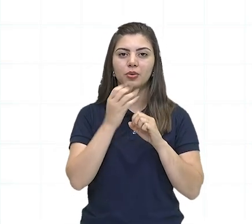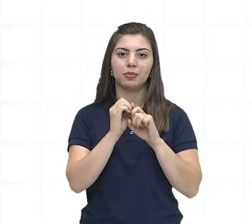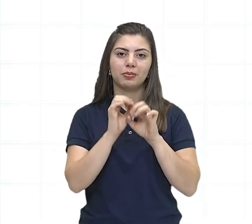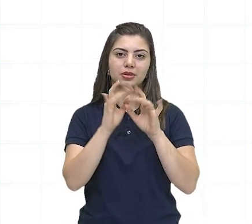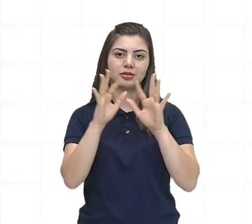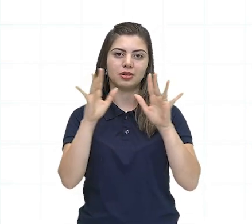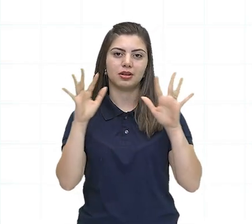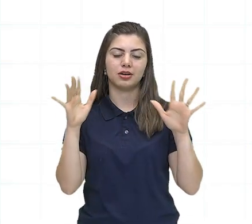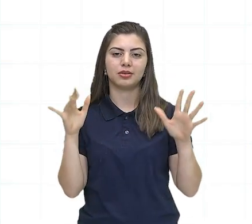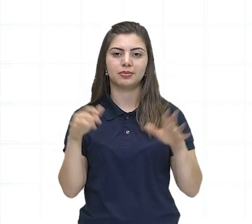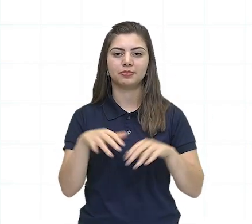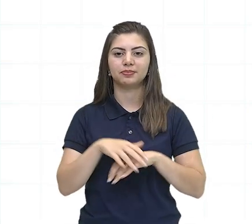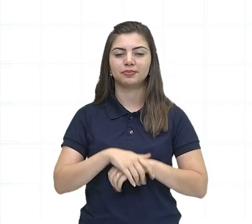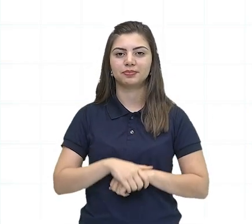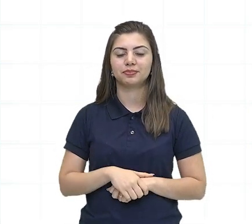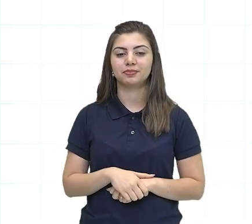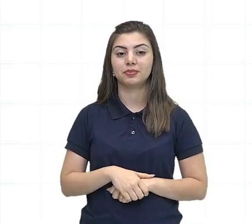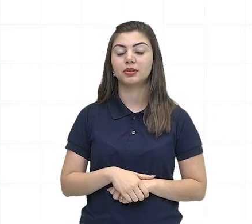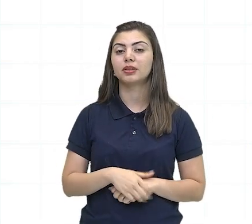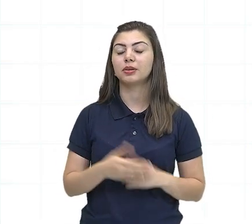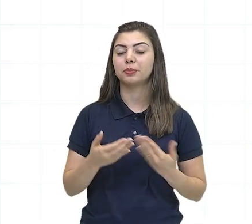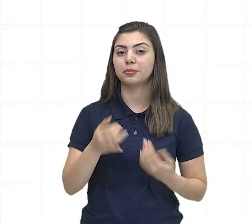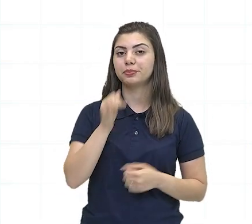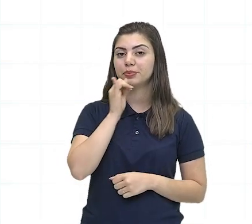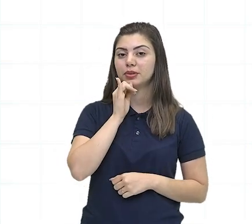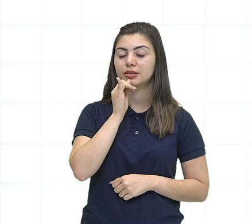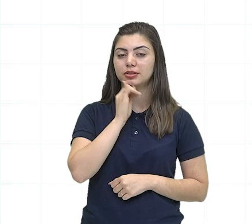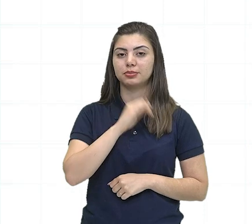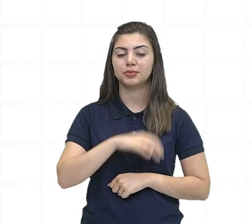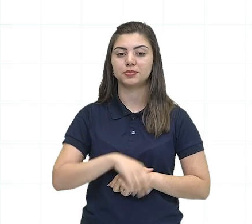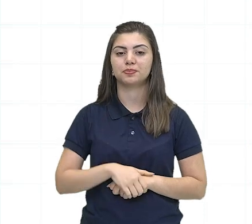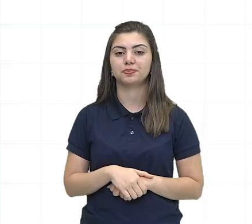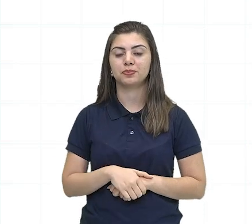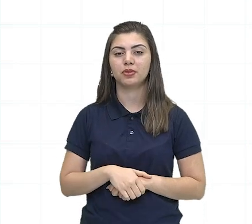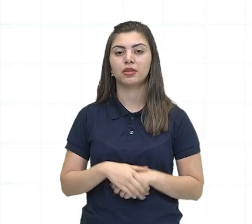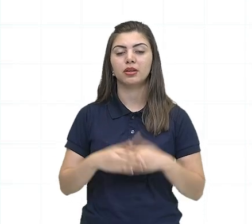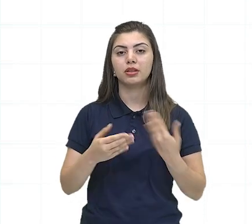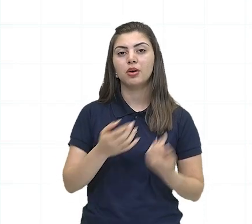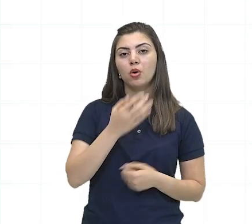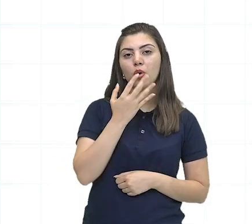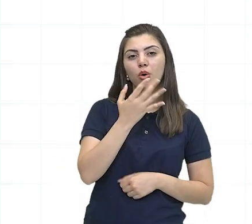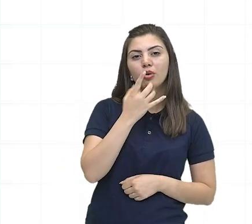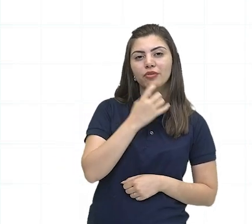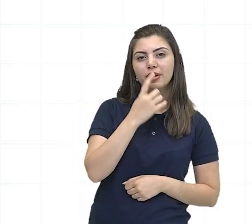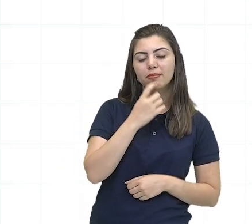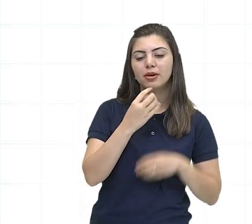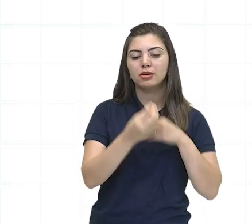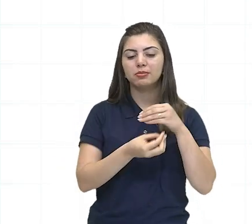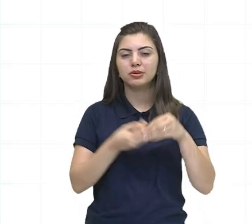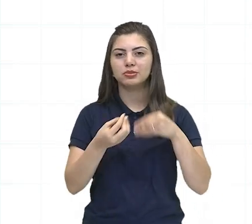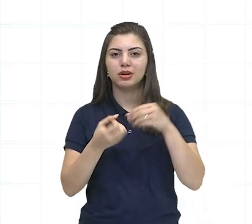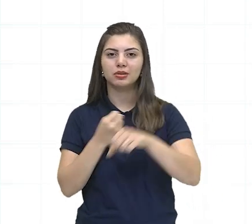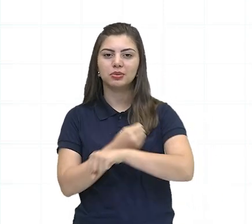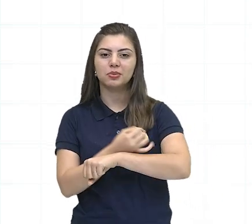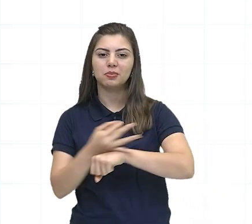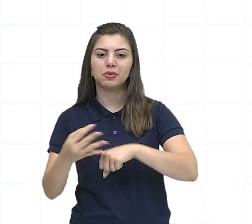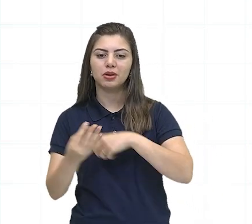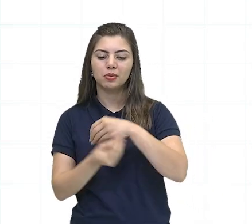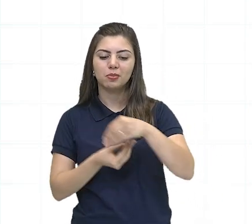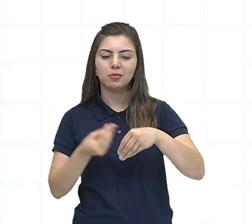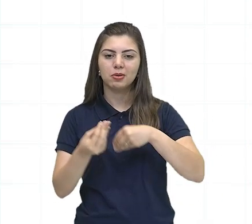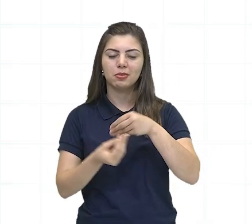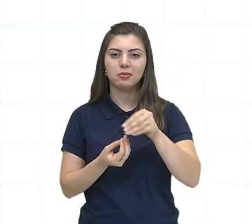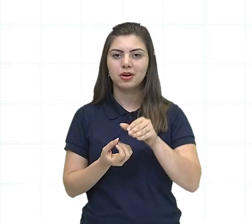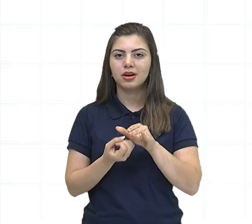tonalidade mais clara. Por exemplo, quando misturamos o vermelho e o branco, atingimos